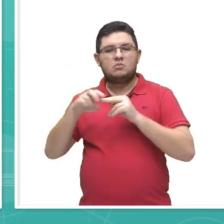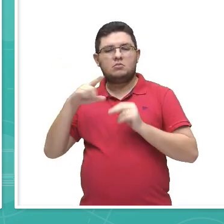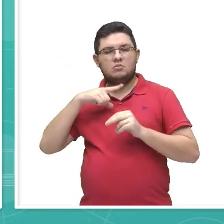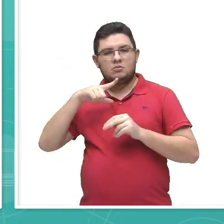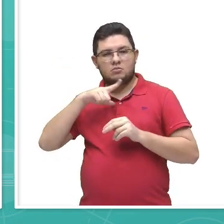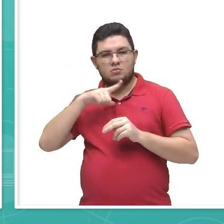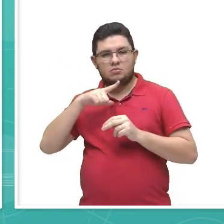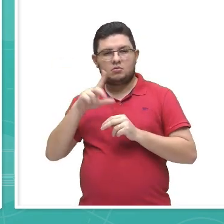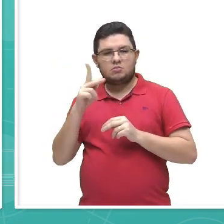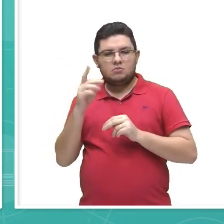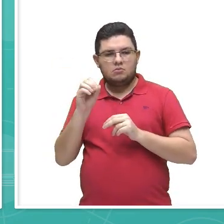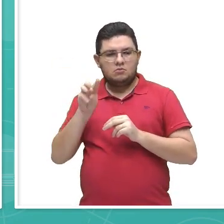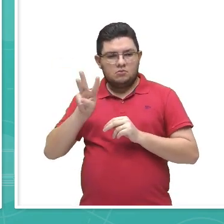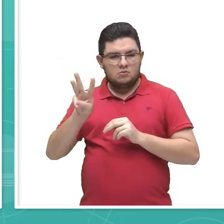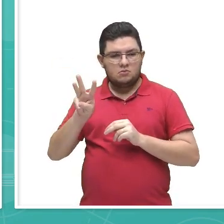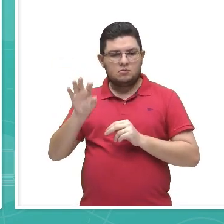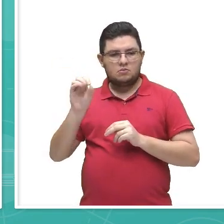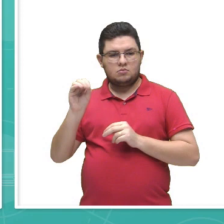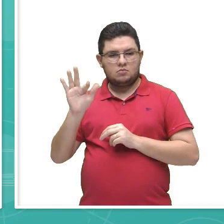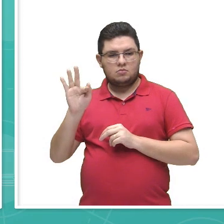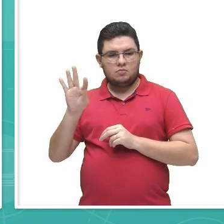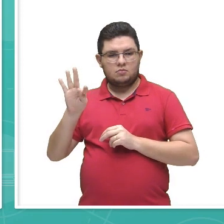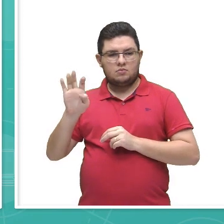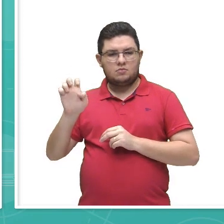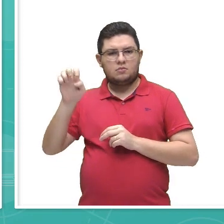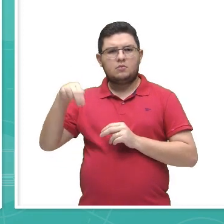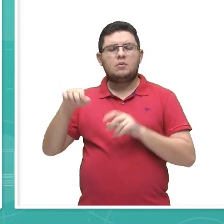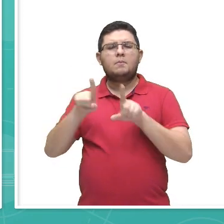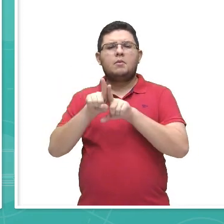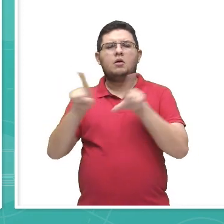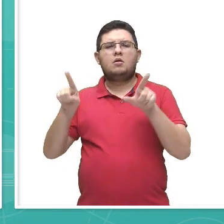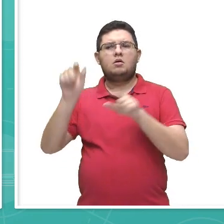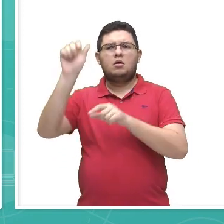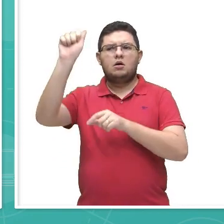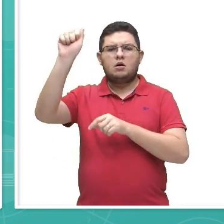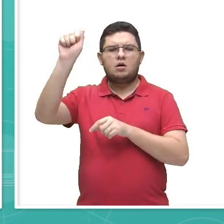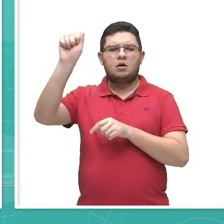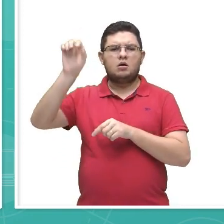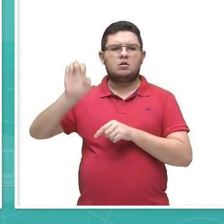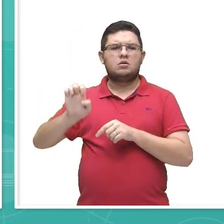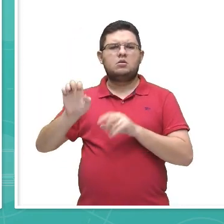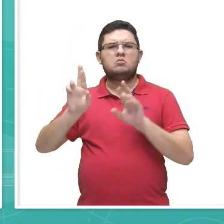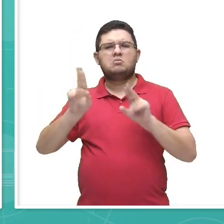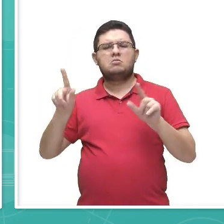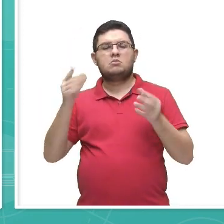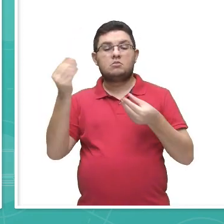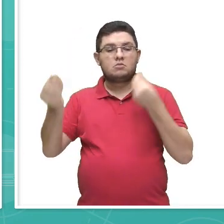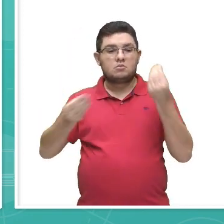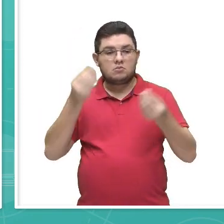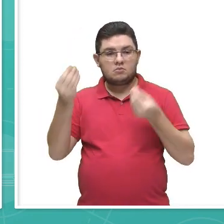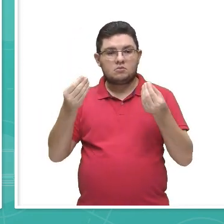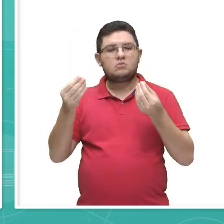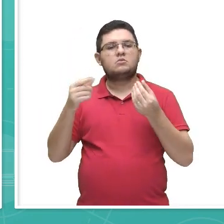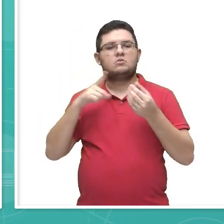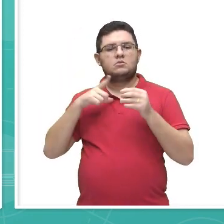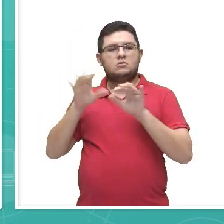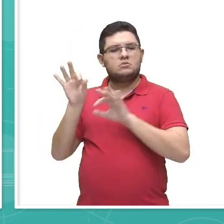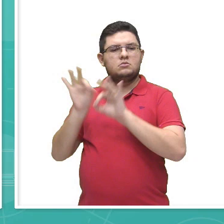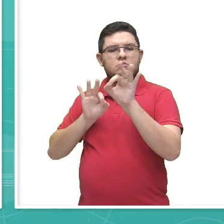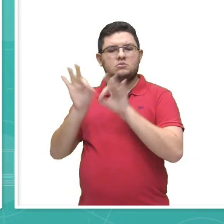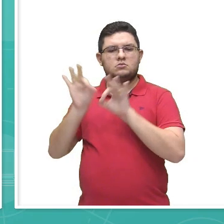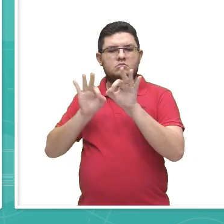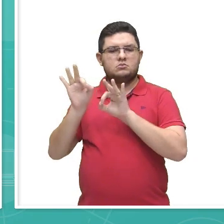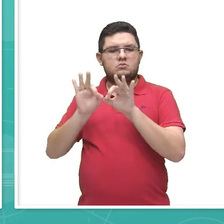está na ordem certa. O advérbio vem logo depois dessas palavras que a gente chama de palavras interrogativas, que formam